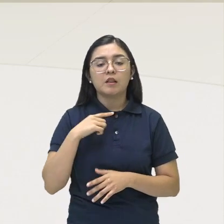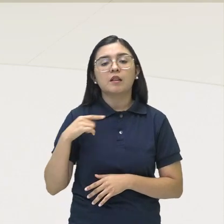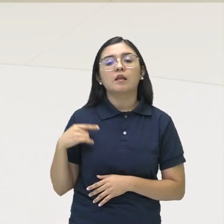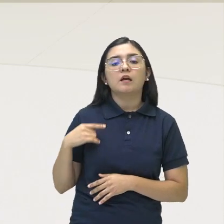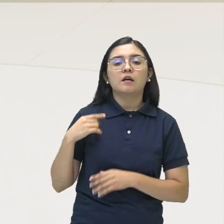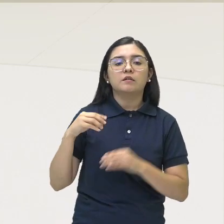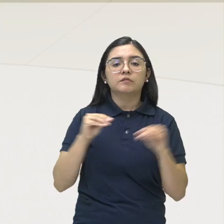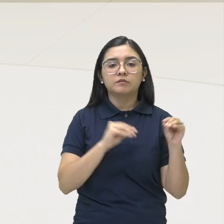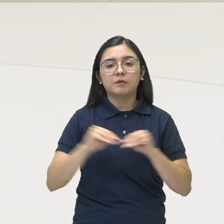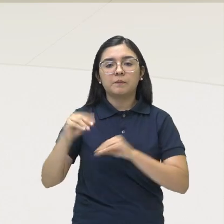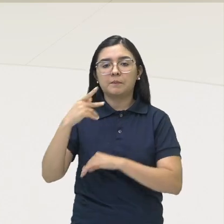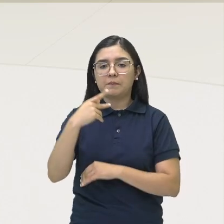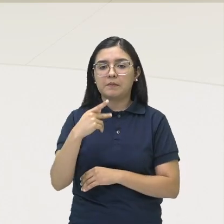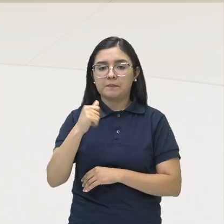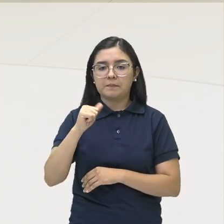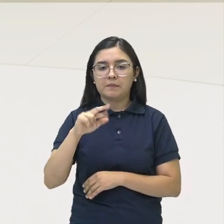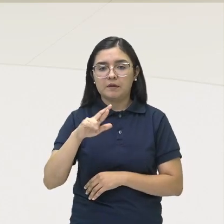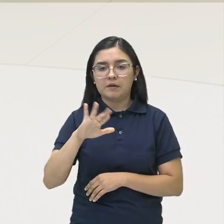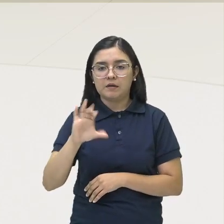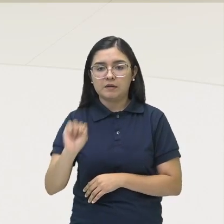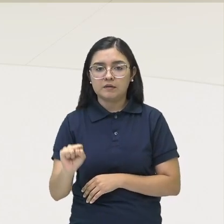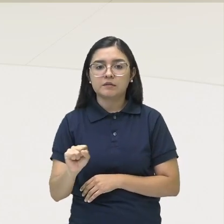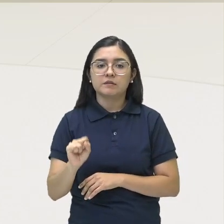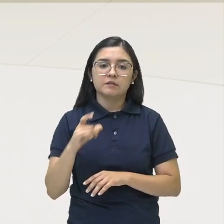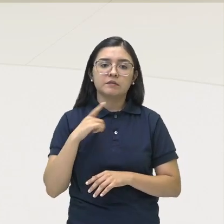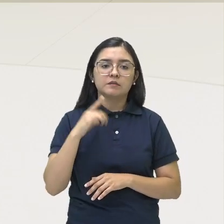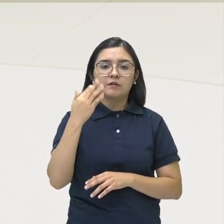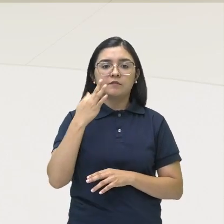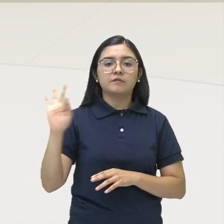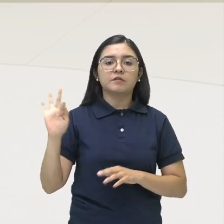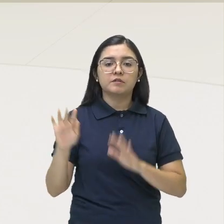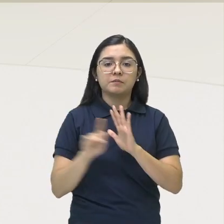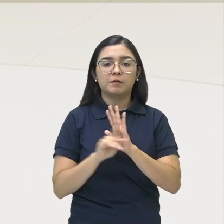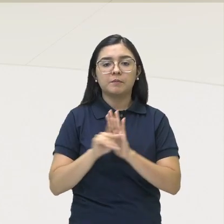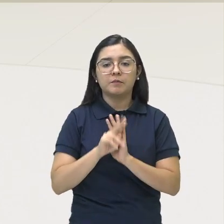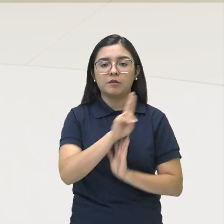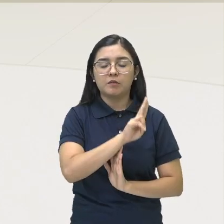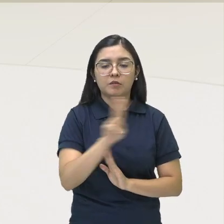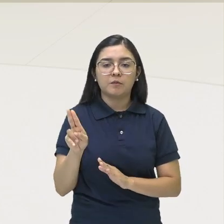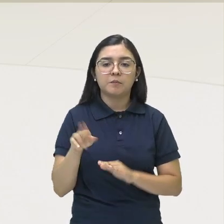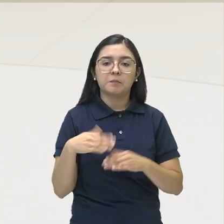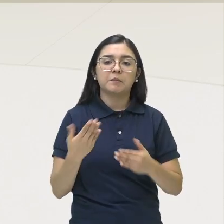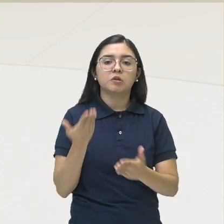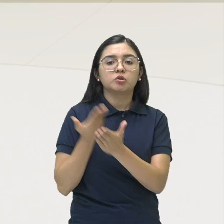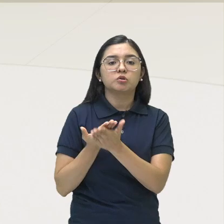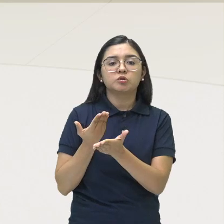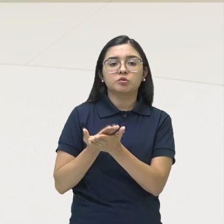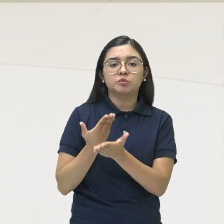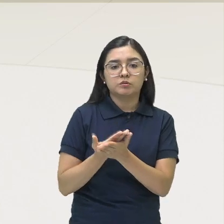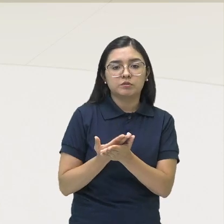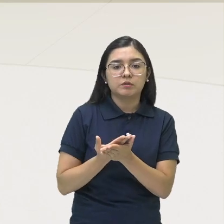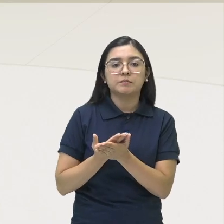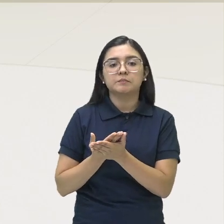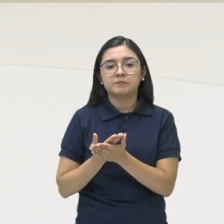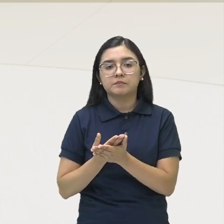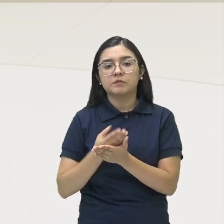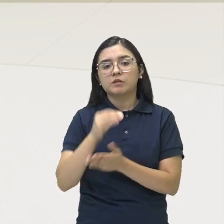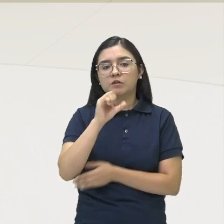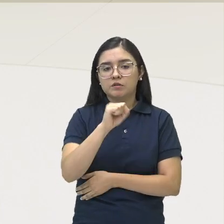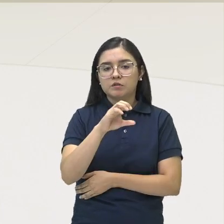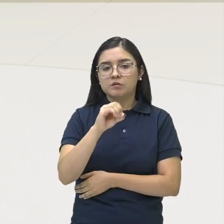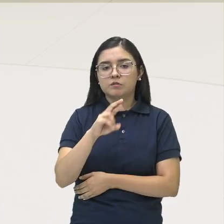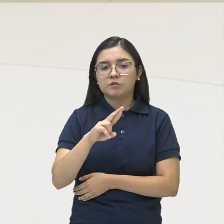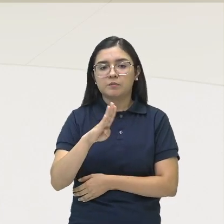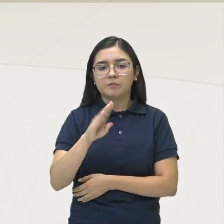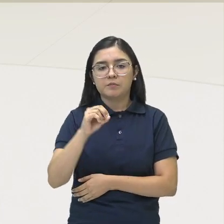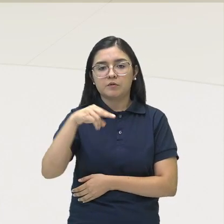né, quando adotou a sua forma francesa, no caso do nome, né? Para estudar na Sorbonne, Marie